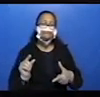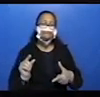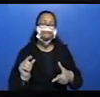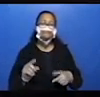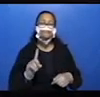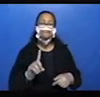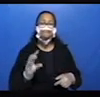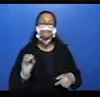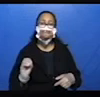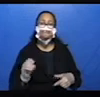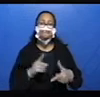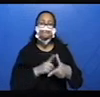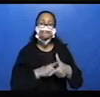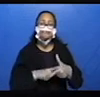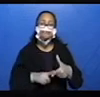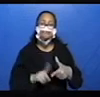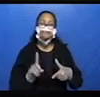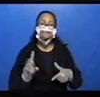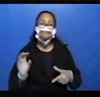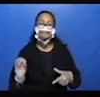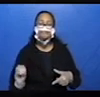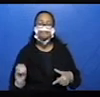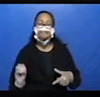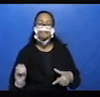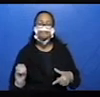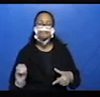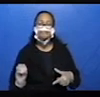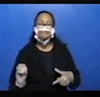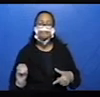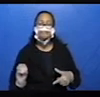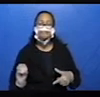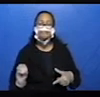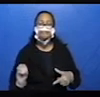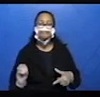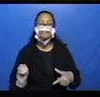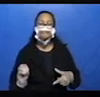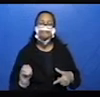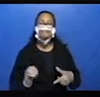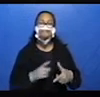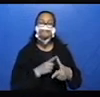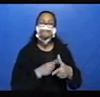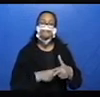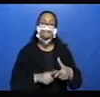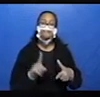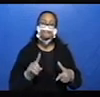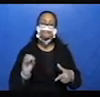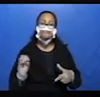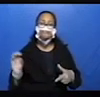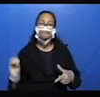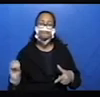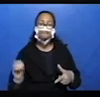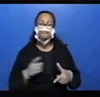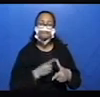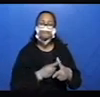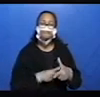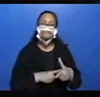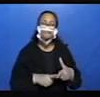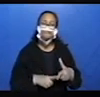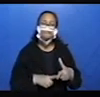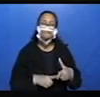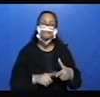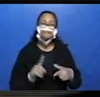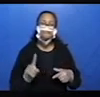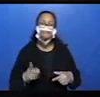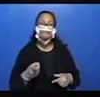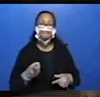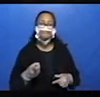por 10 é a mesma coisa que dividido por 100. Dividir por 10, 10 e 10 é a mesma coisa que dividir